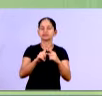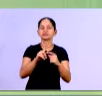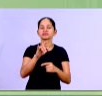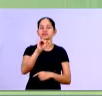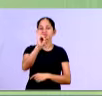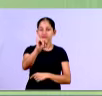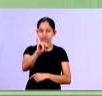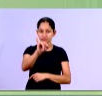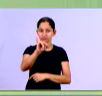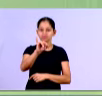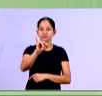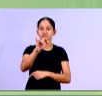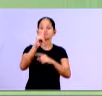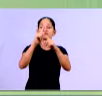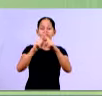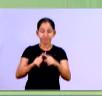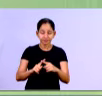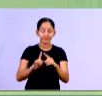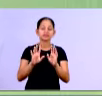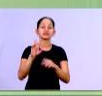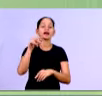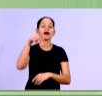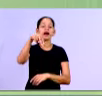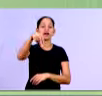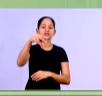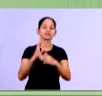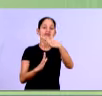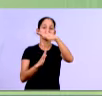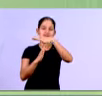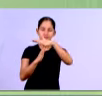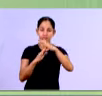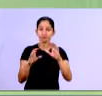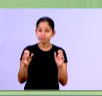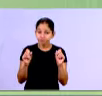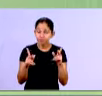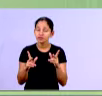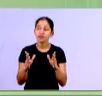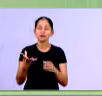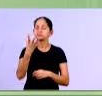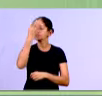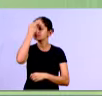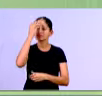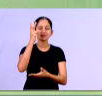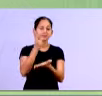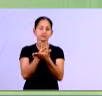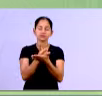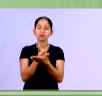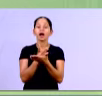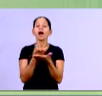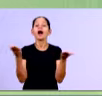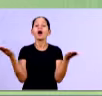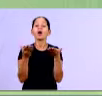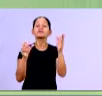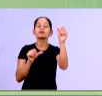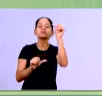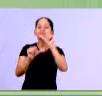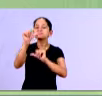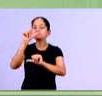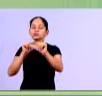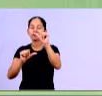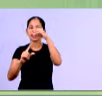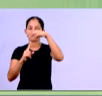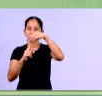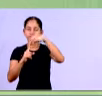vezes I, vezes N. Ok? Essa é a minha fórmula. Vamos ler o problema e substituir as